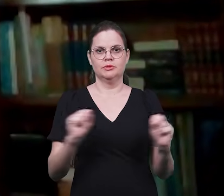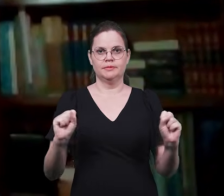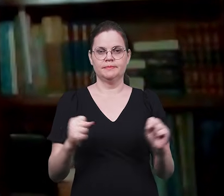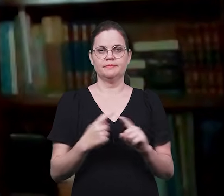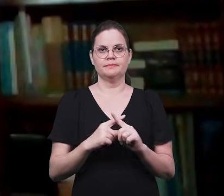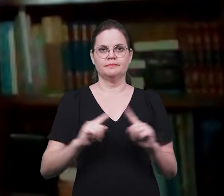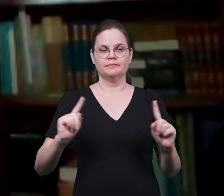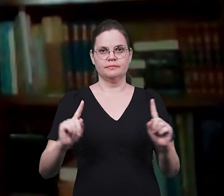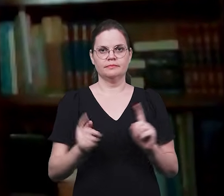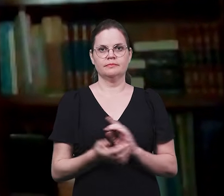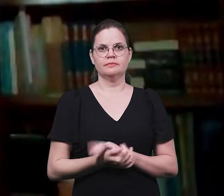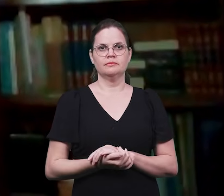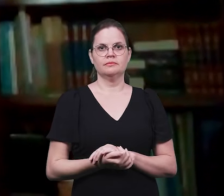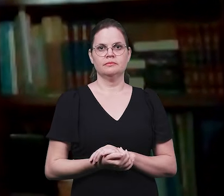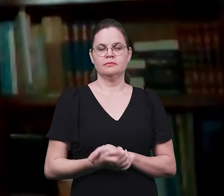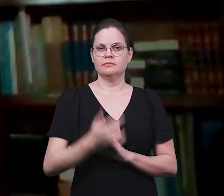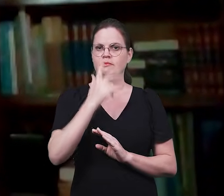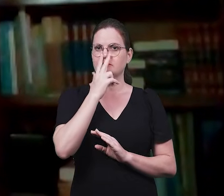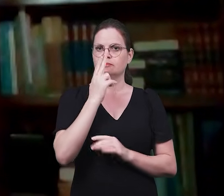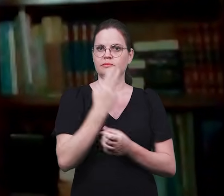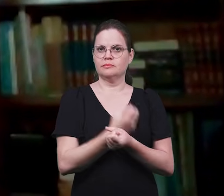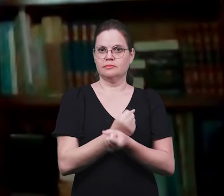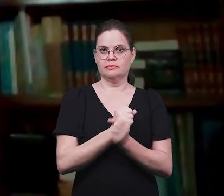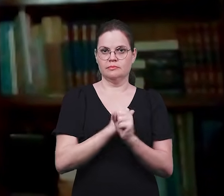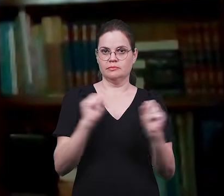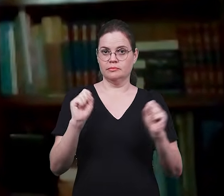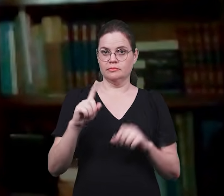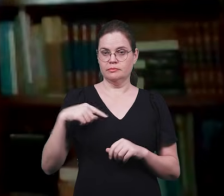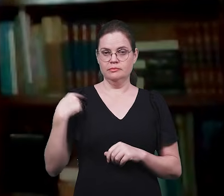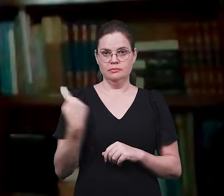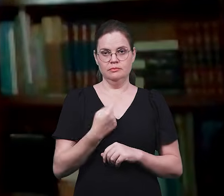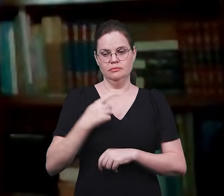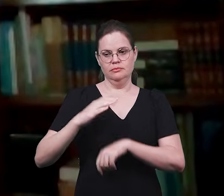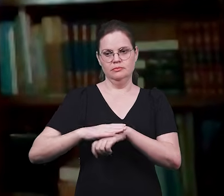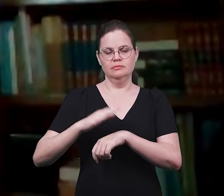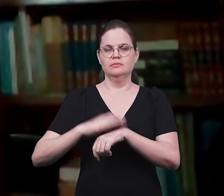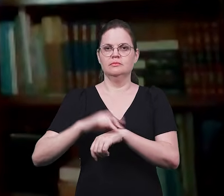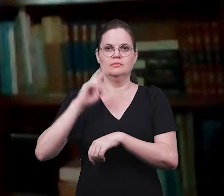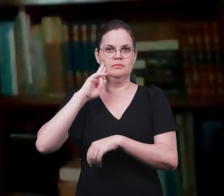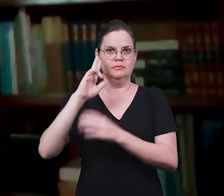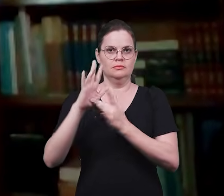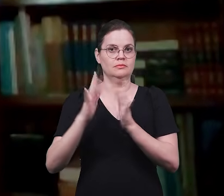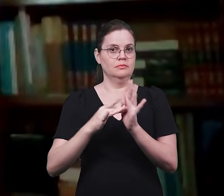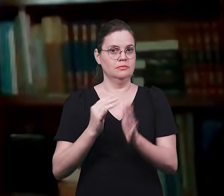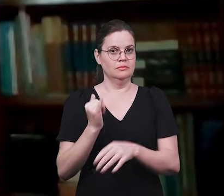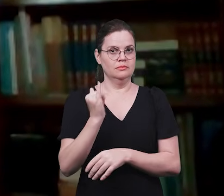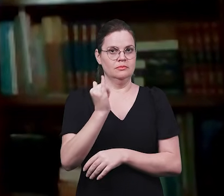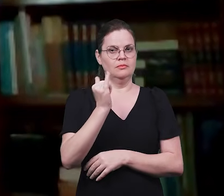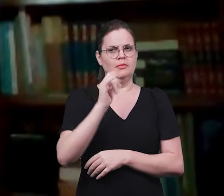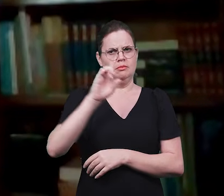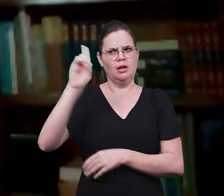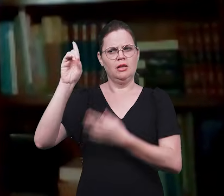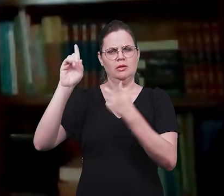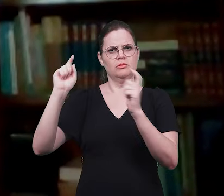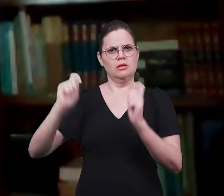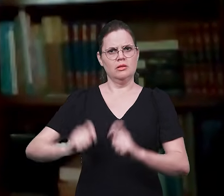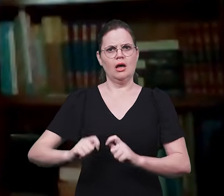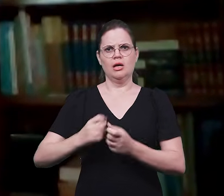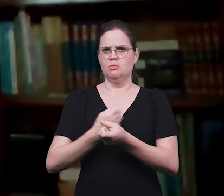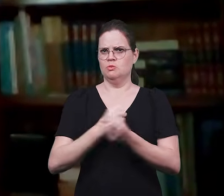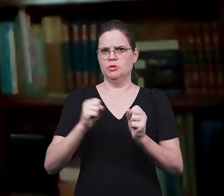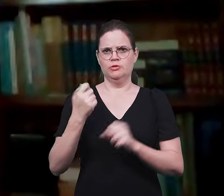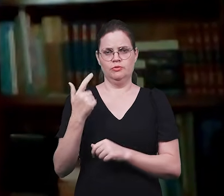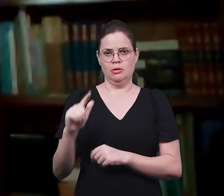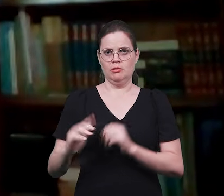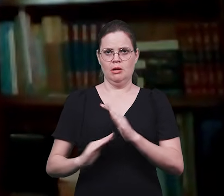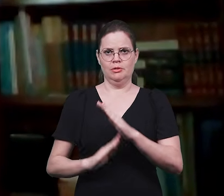né? Mas aquilo que é impossível aos homens, né? O próprio Senhor Jesus falou, é